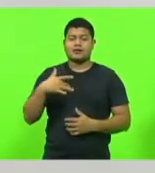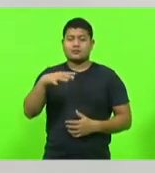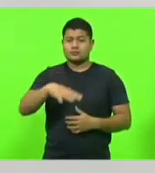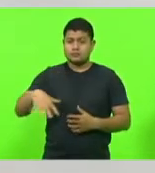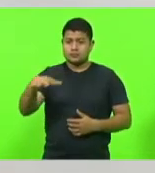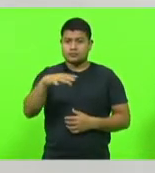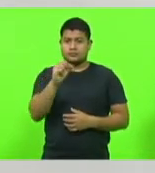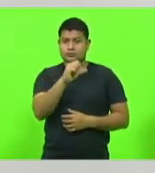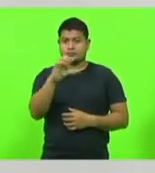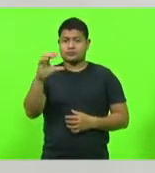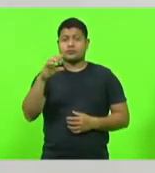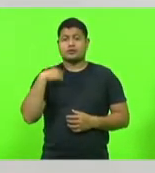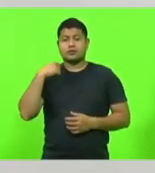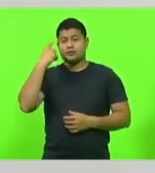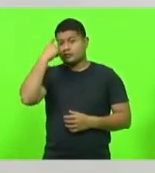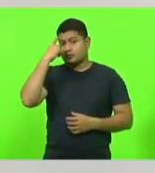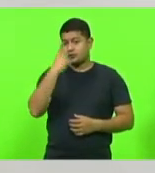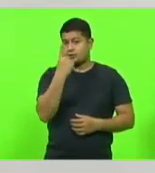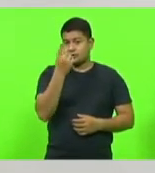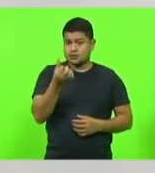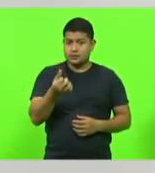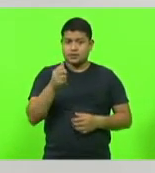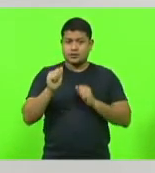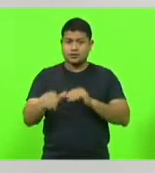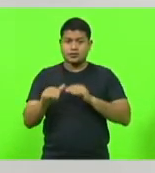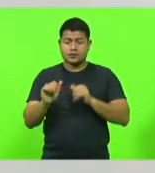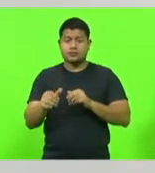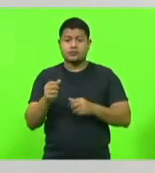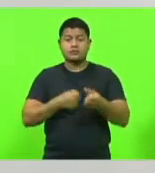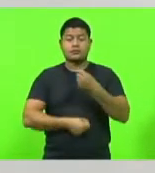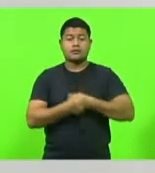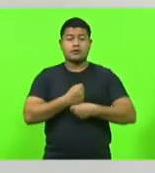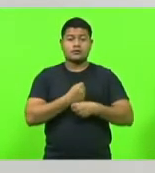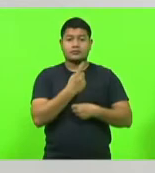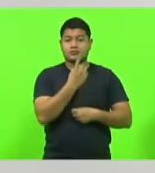16 de setembro de 1961,